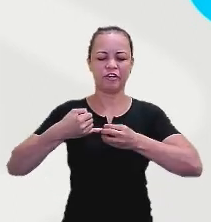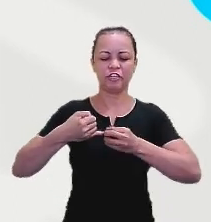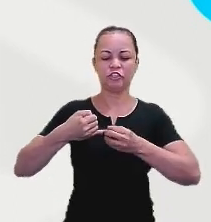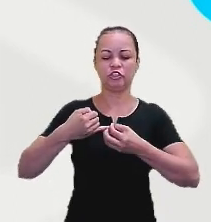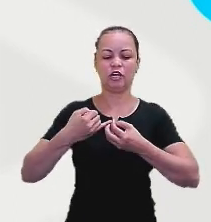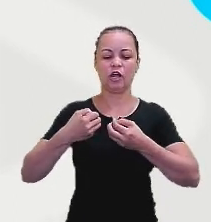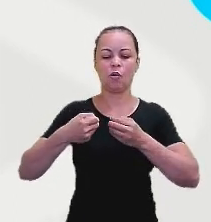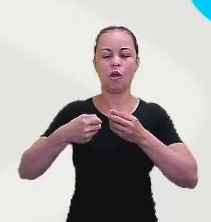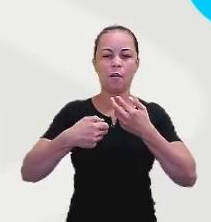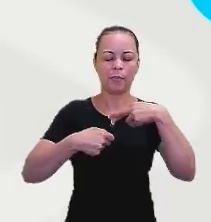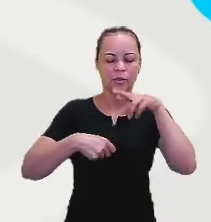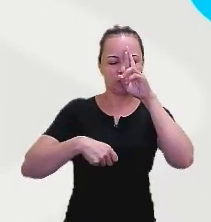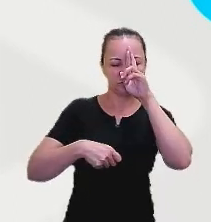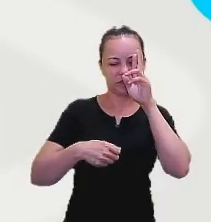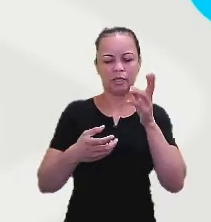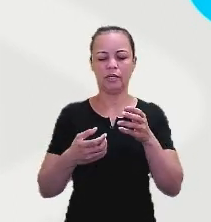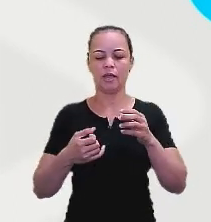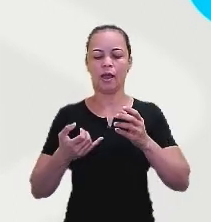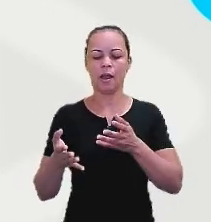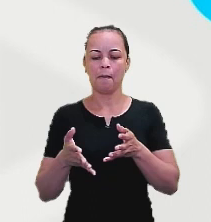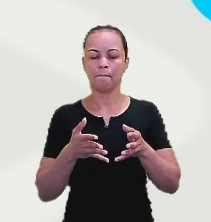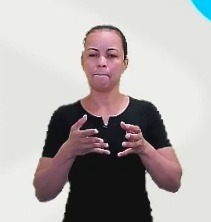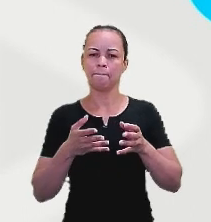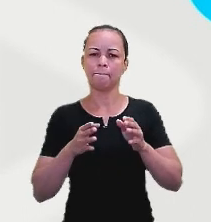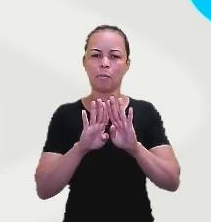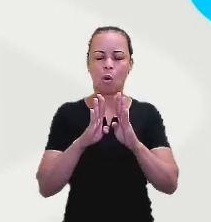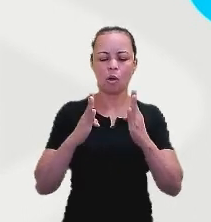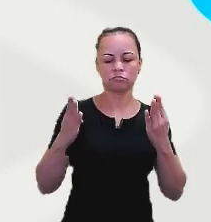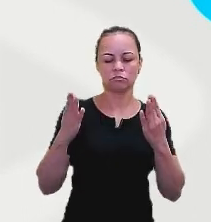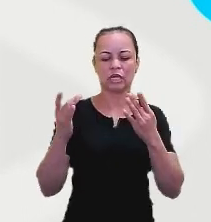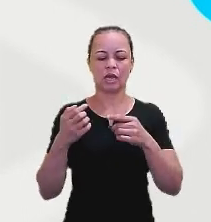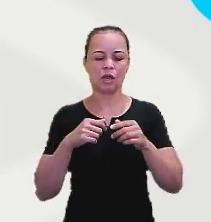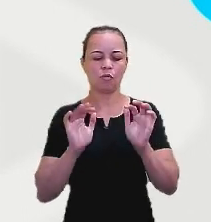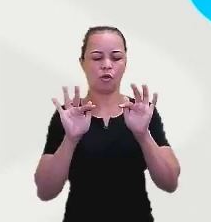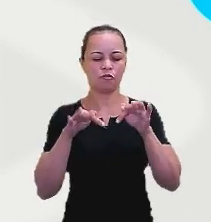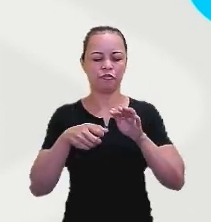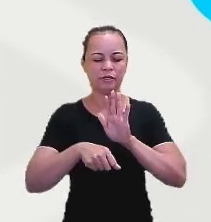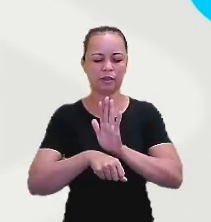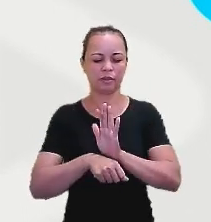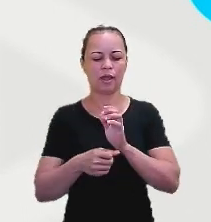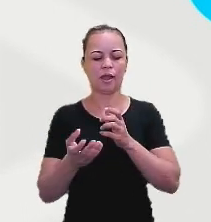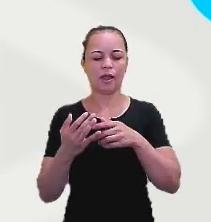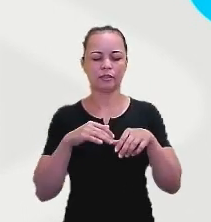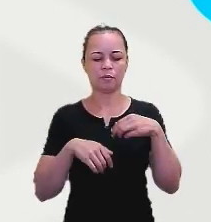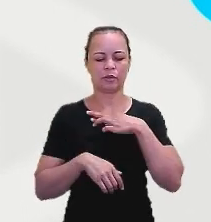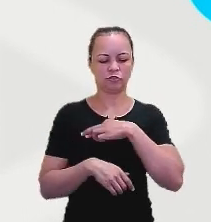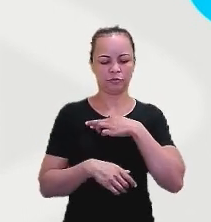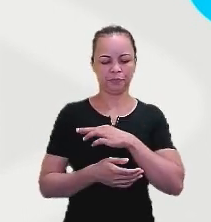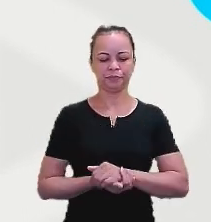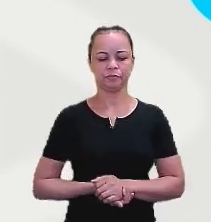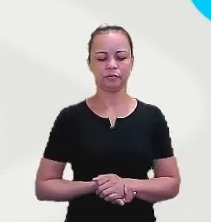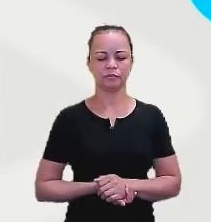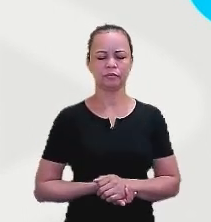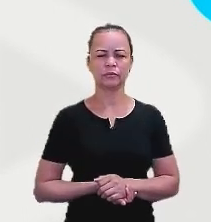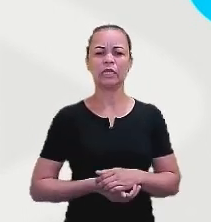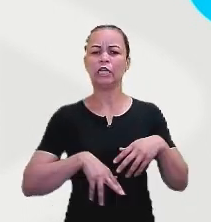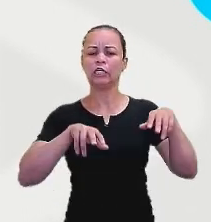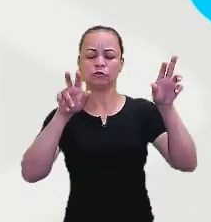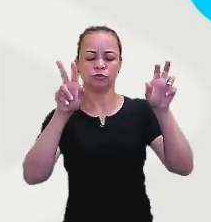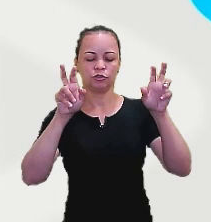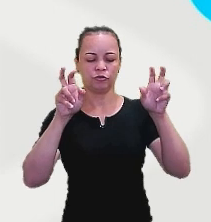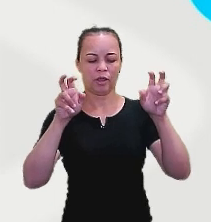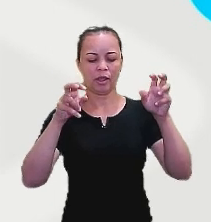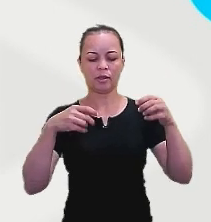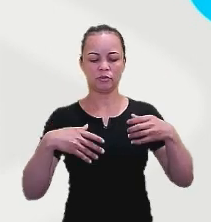nos versos? Me sorri um sorriso pontual e me beija com a boca de hortelã. Qual foi a intenção do